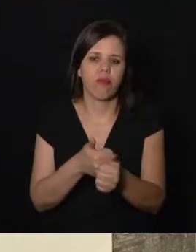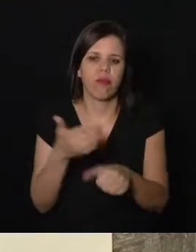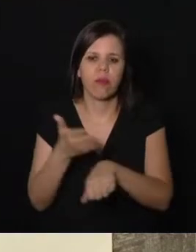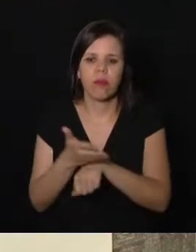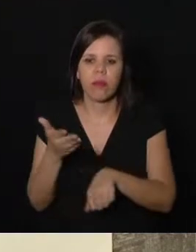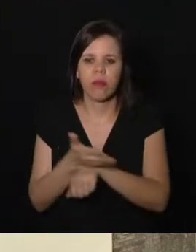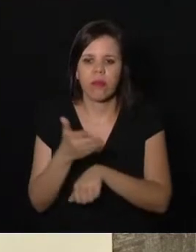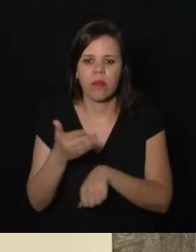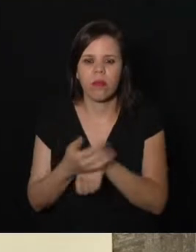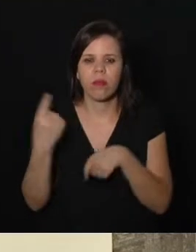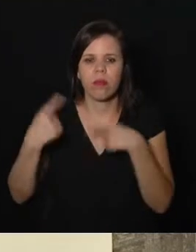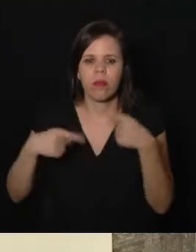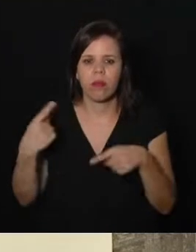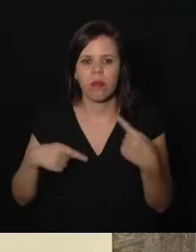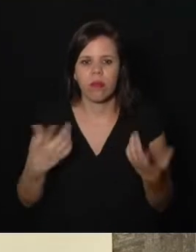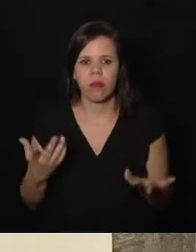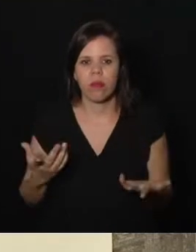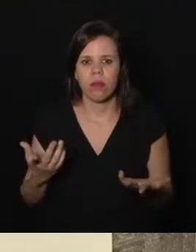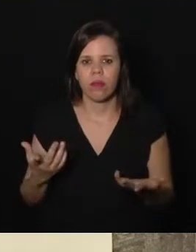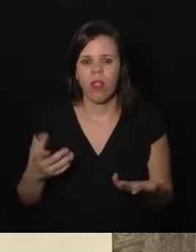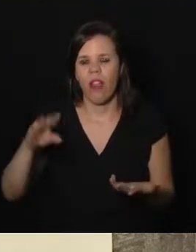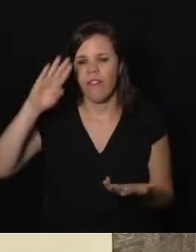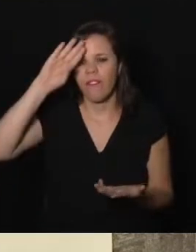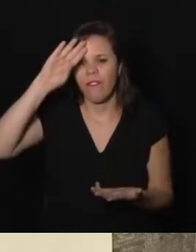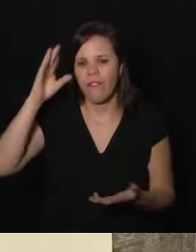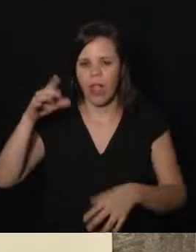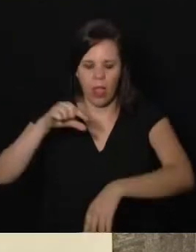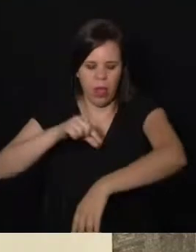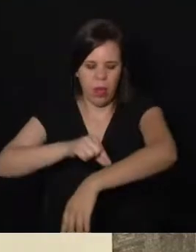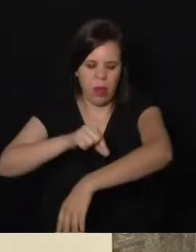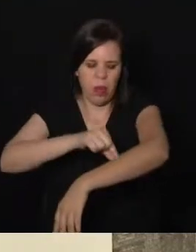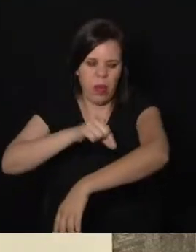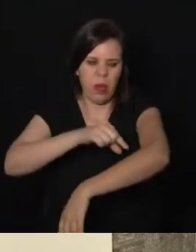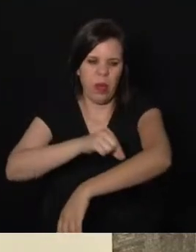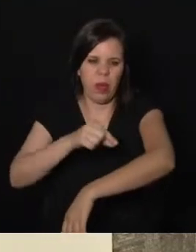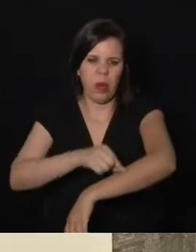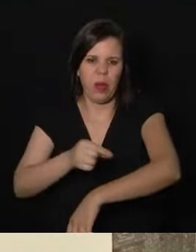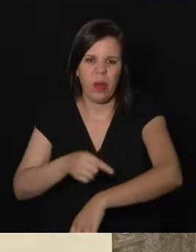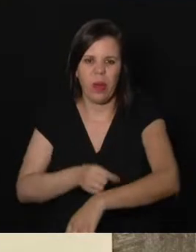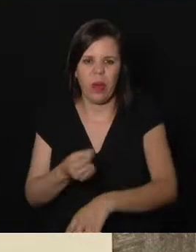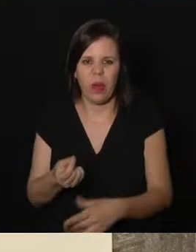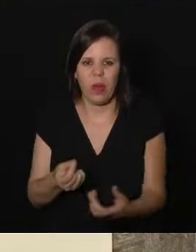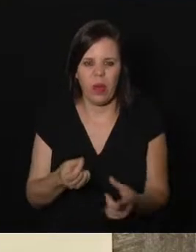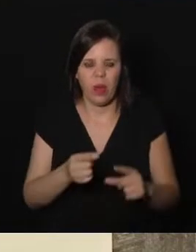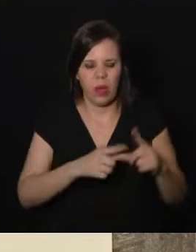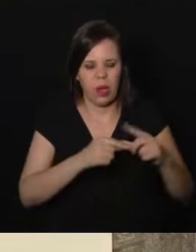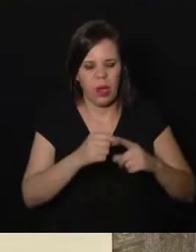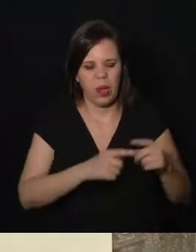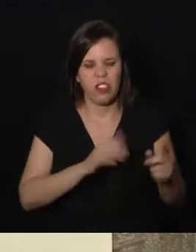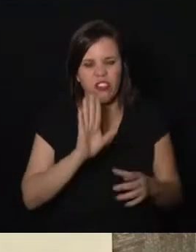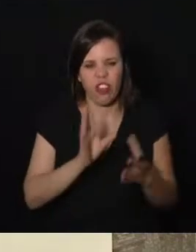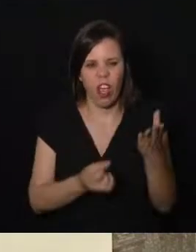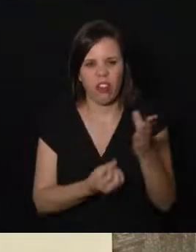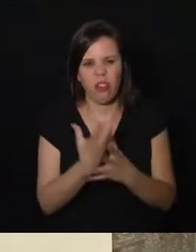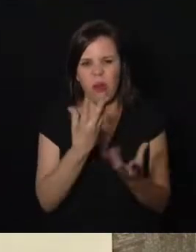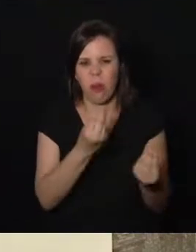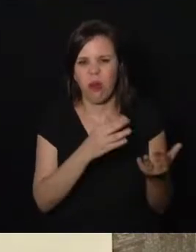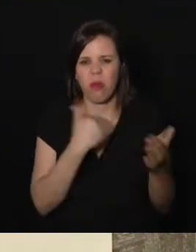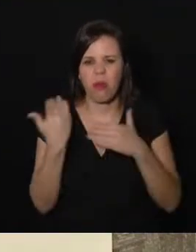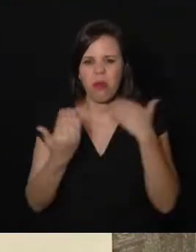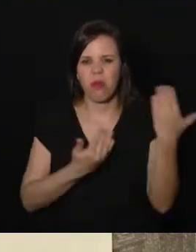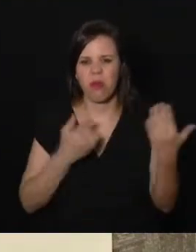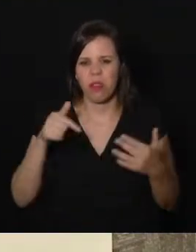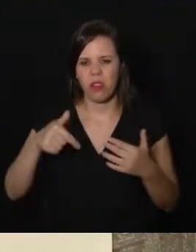participar dessa discussão. A febre maculosa ela é transmitida pelo carrapato estrela e já causou mortes